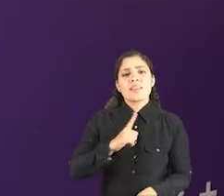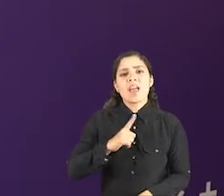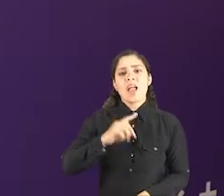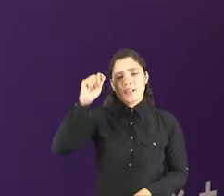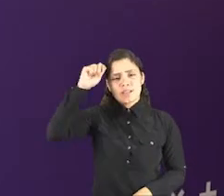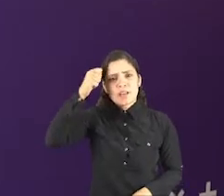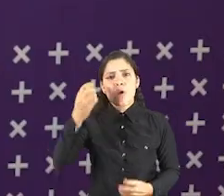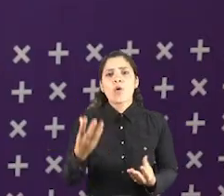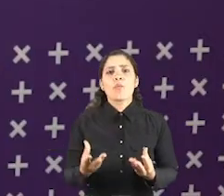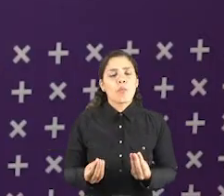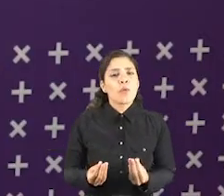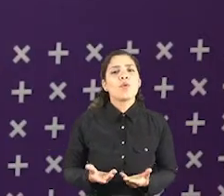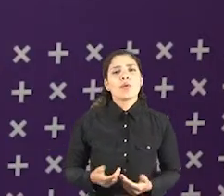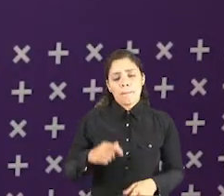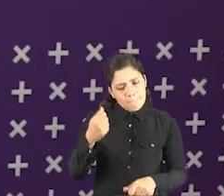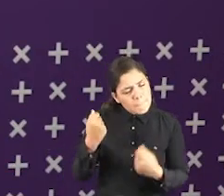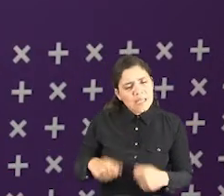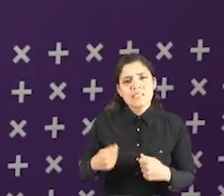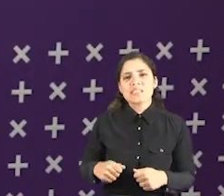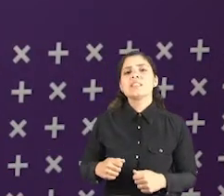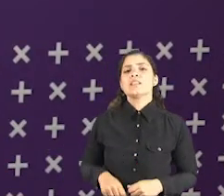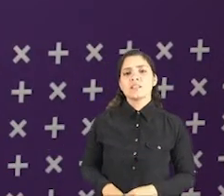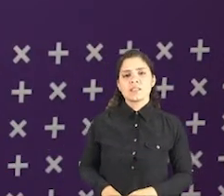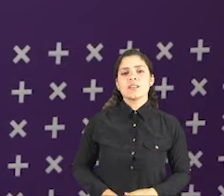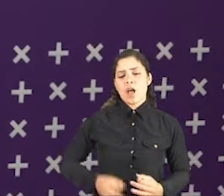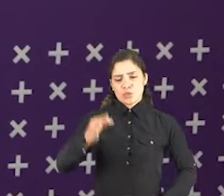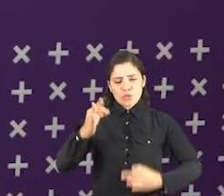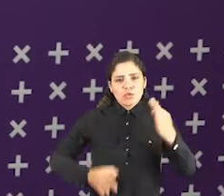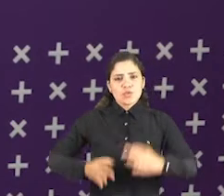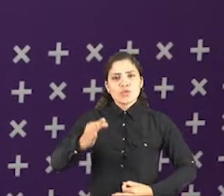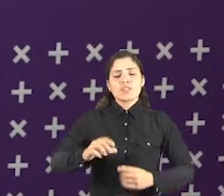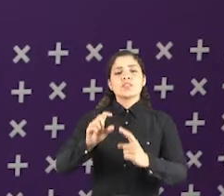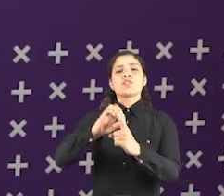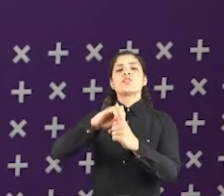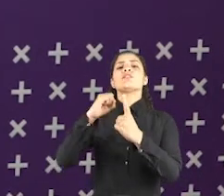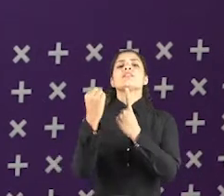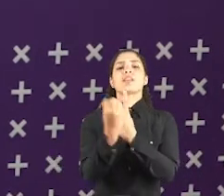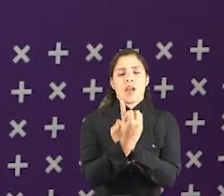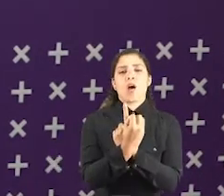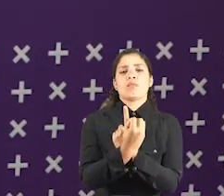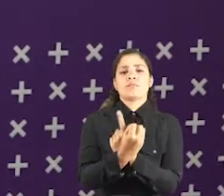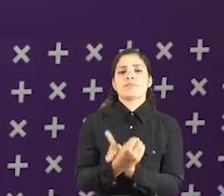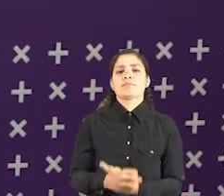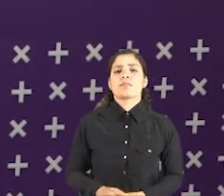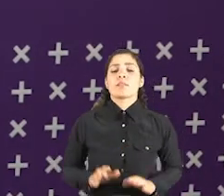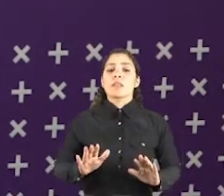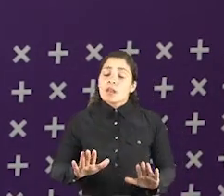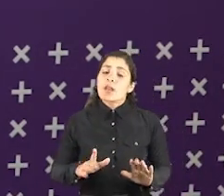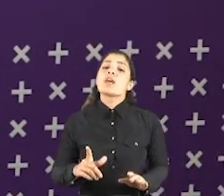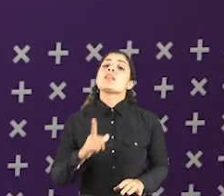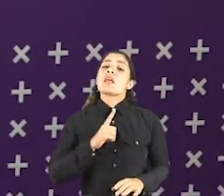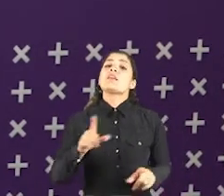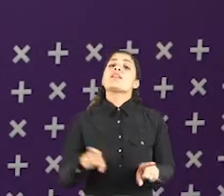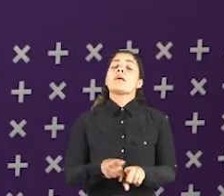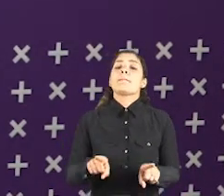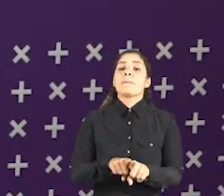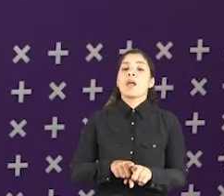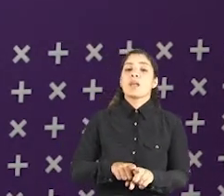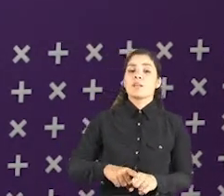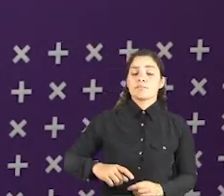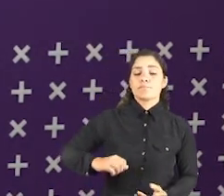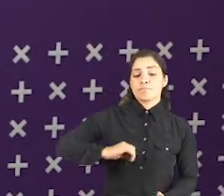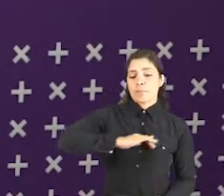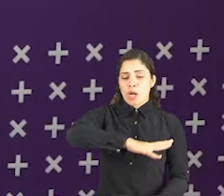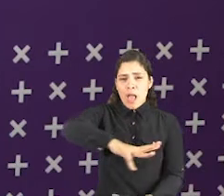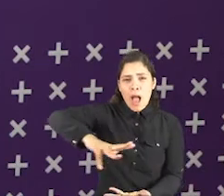mesmo de um ambiente diverso ser mais propício à inovação é uma das empresas que receberem isso né que cê diversidade